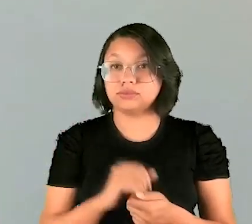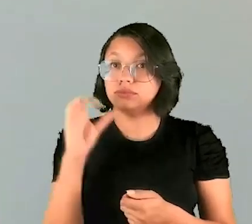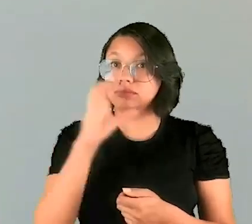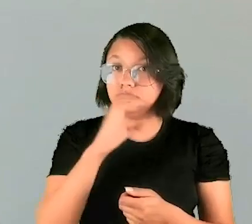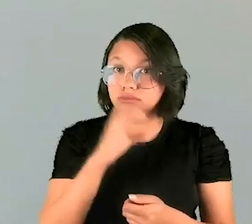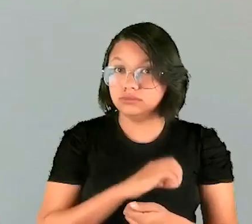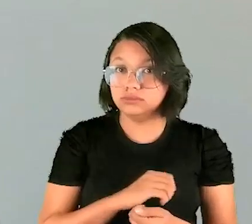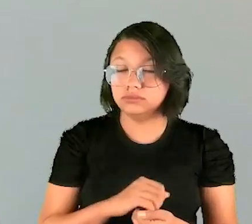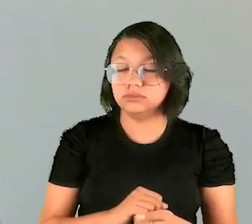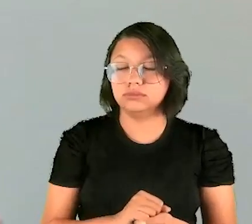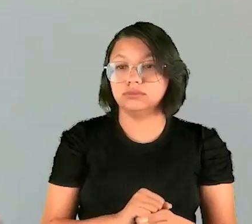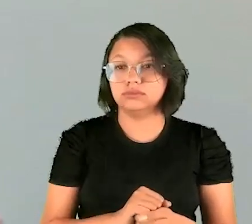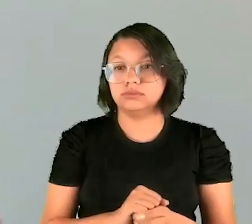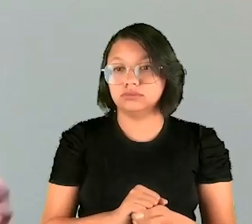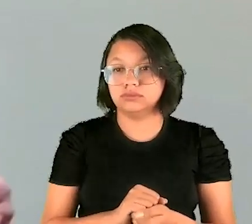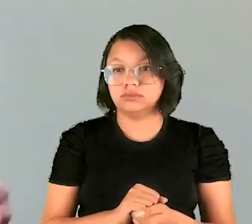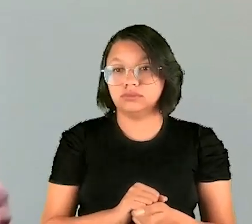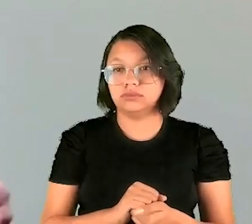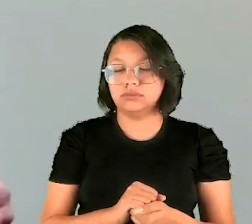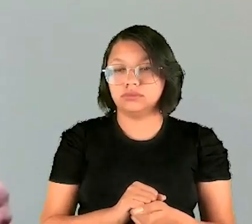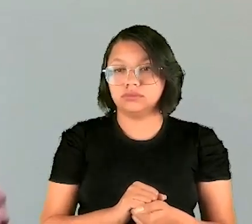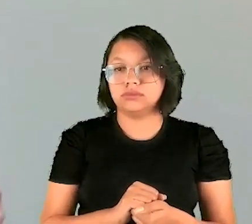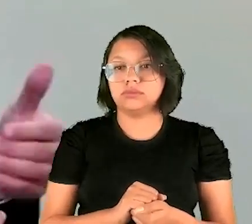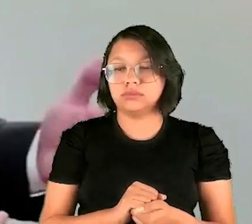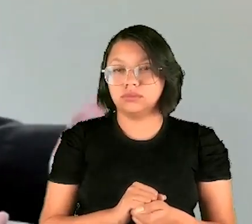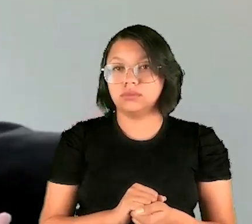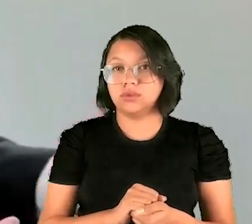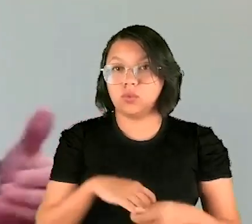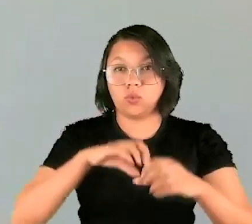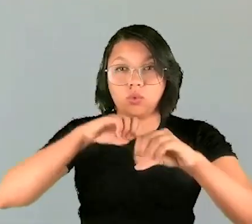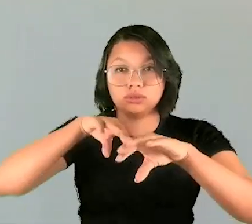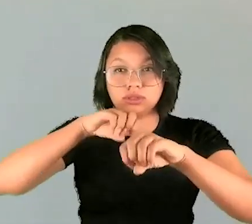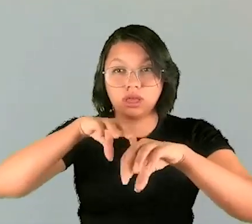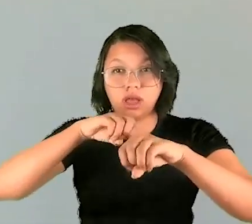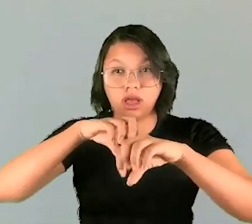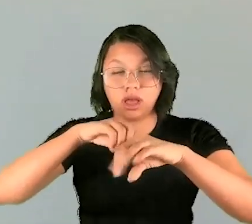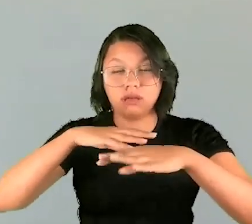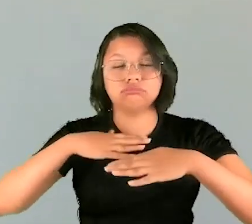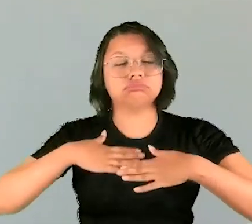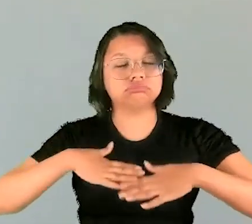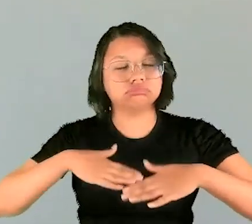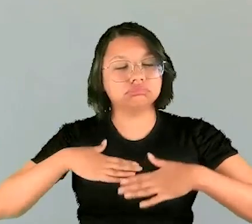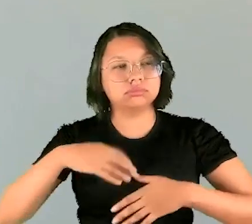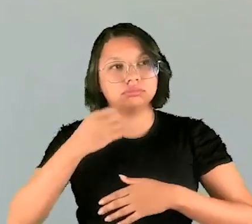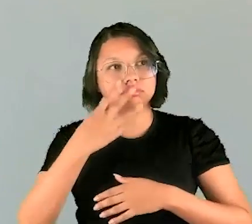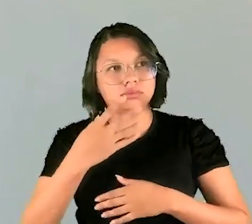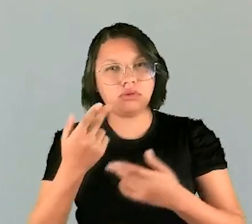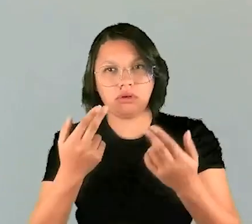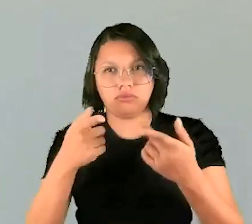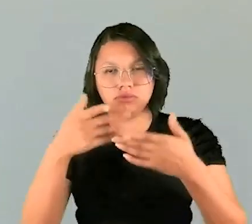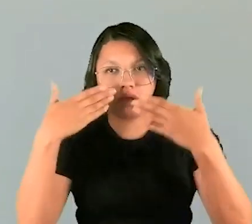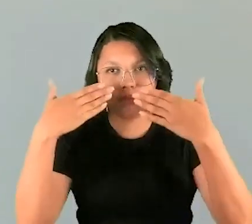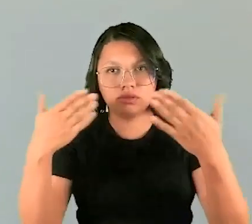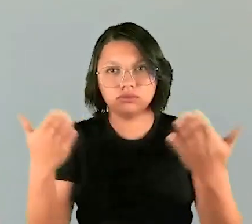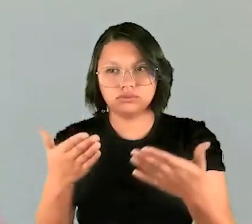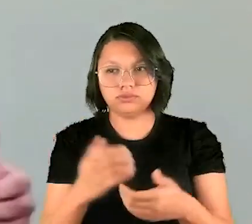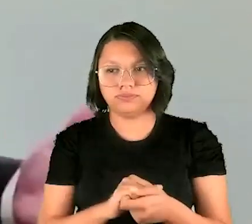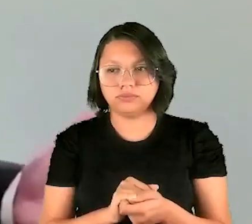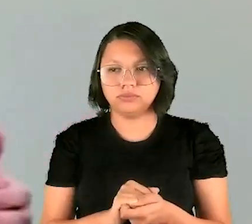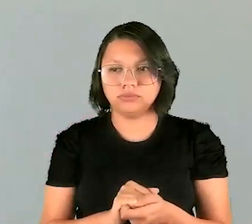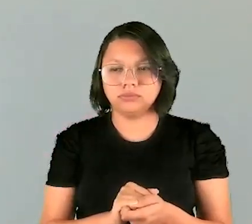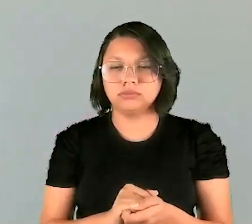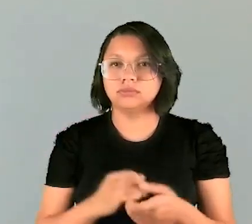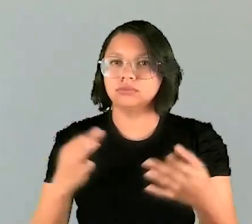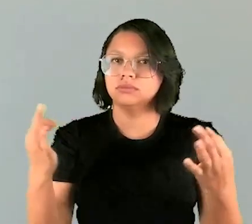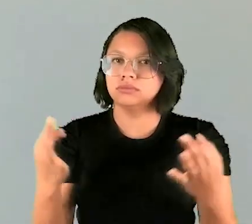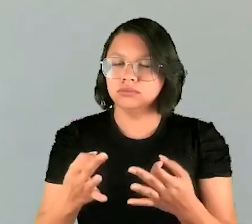agilmente e com um grau de didática, como o senhor apresentou hoje, e com um grau de